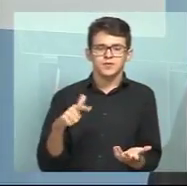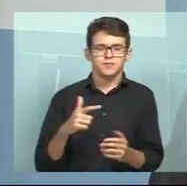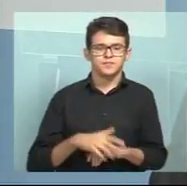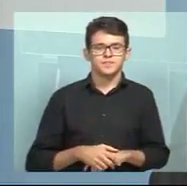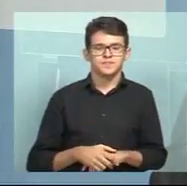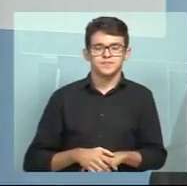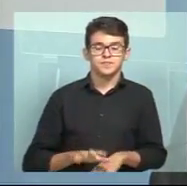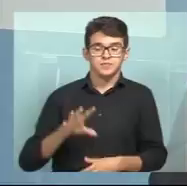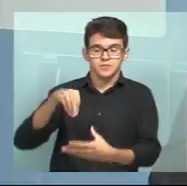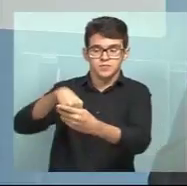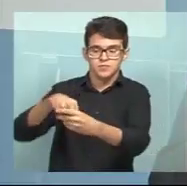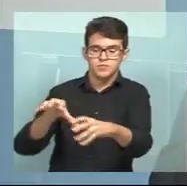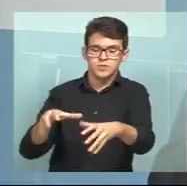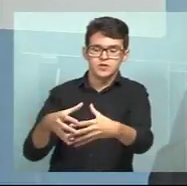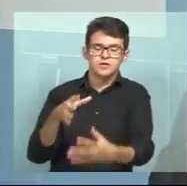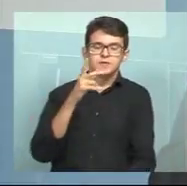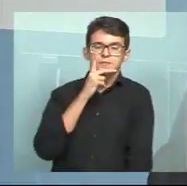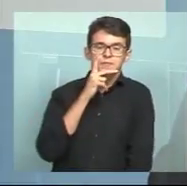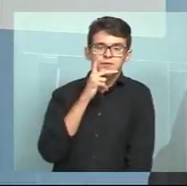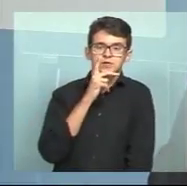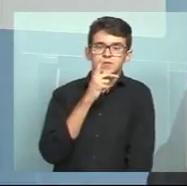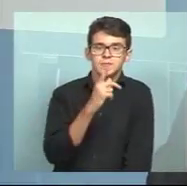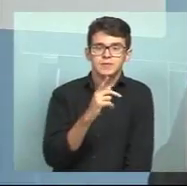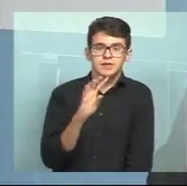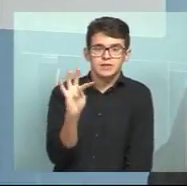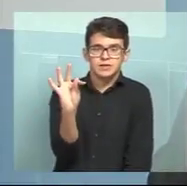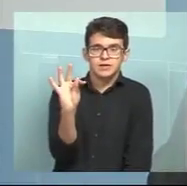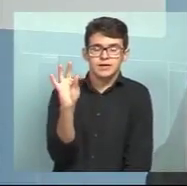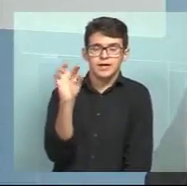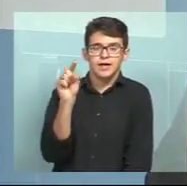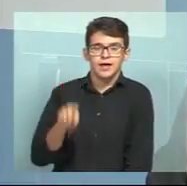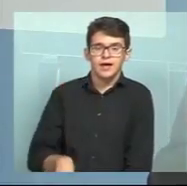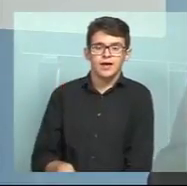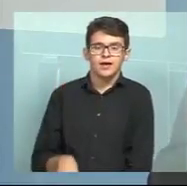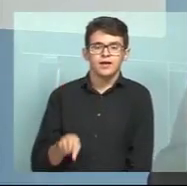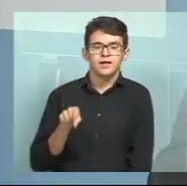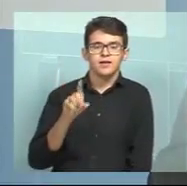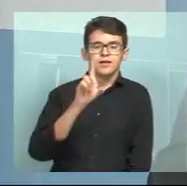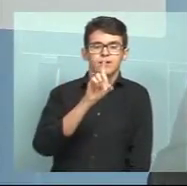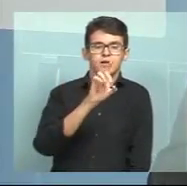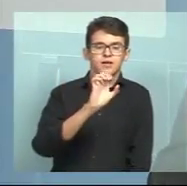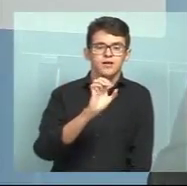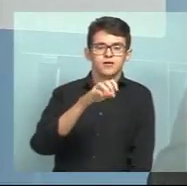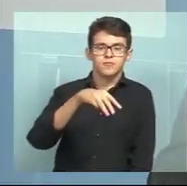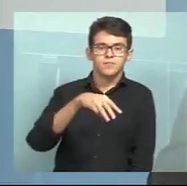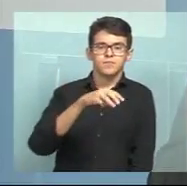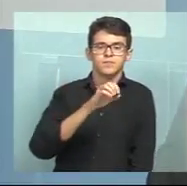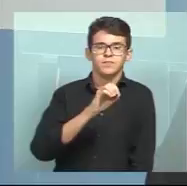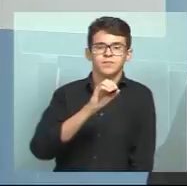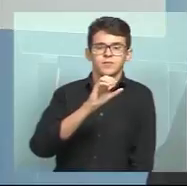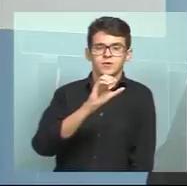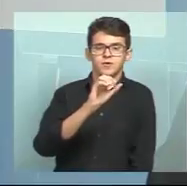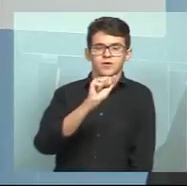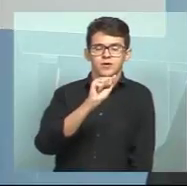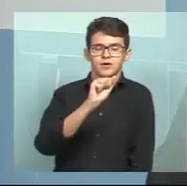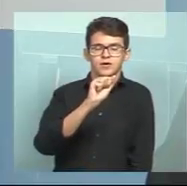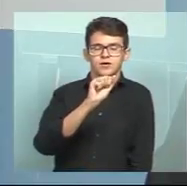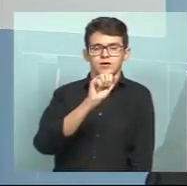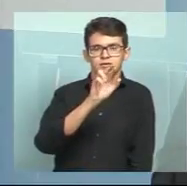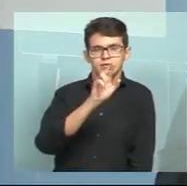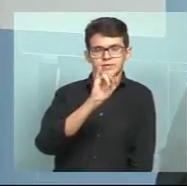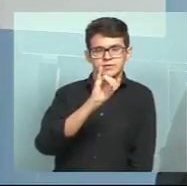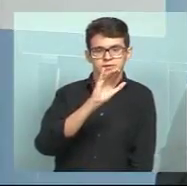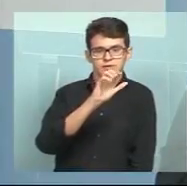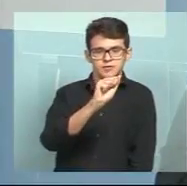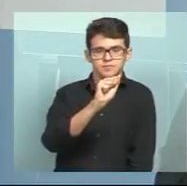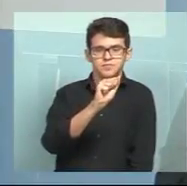dos Trabalhadores é o partido responsável pela redemocratização desse país. É um dos. E se não